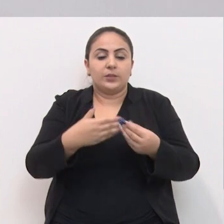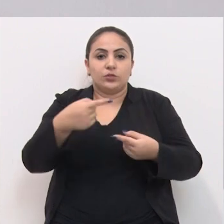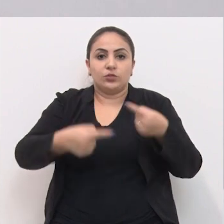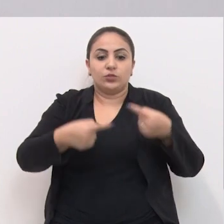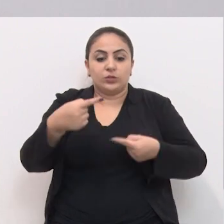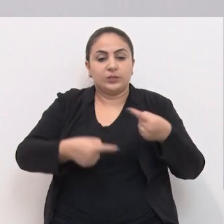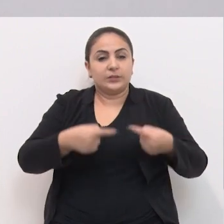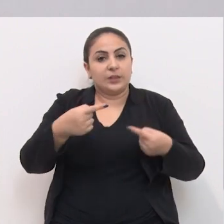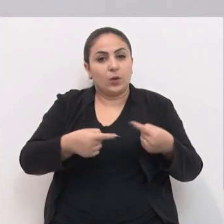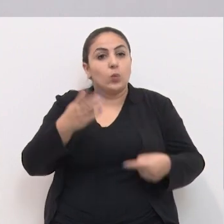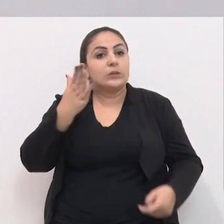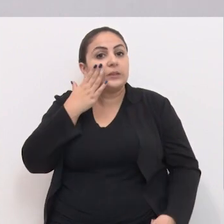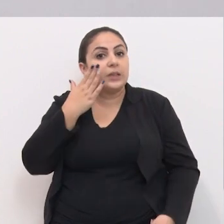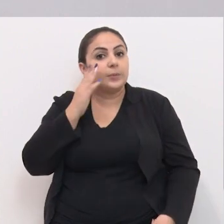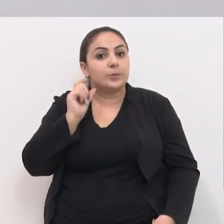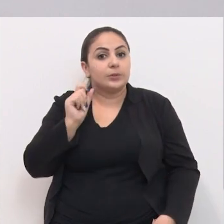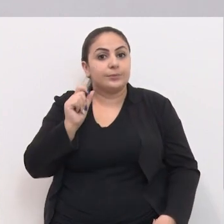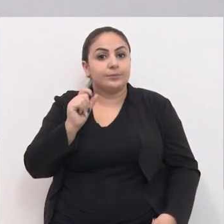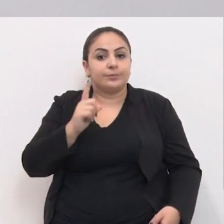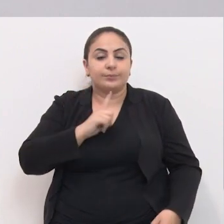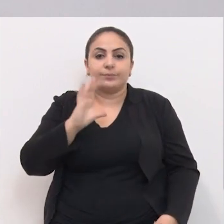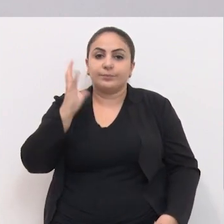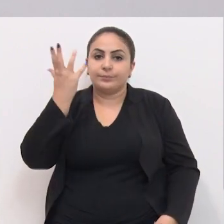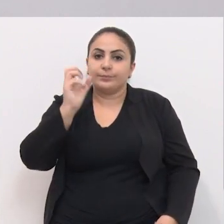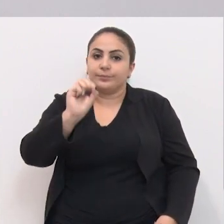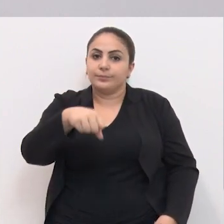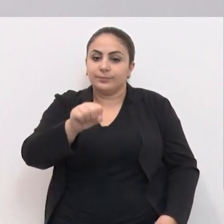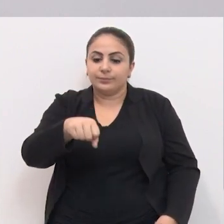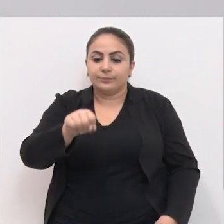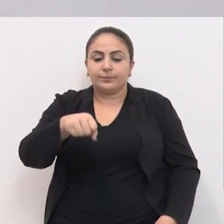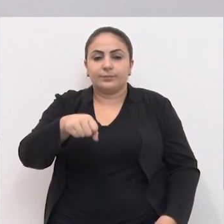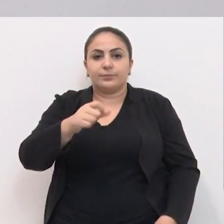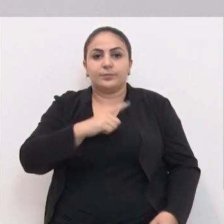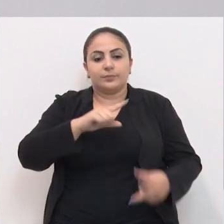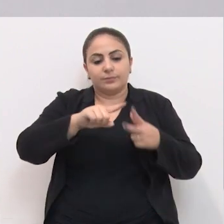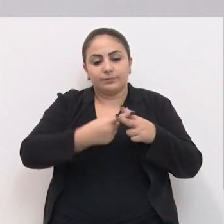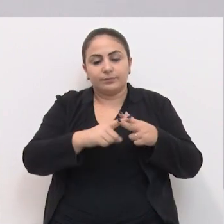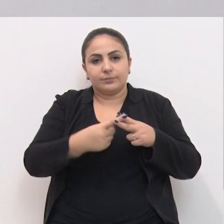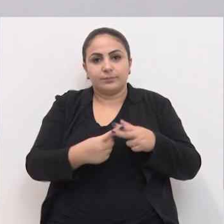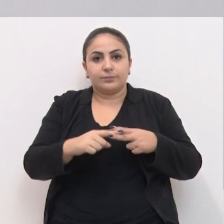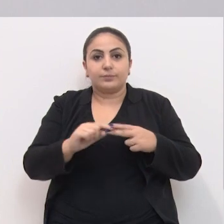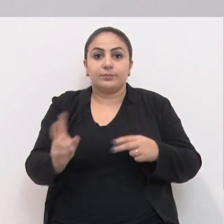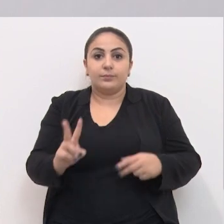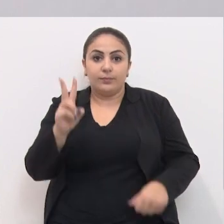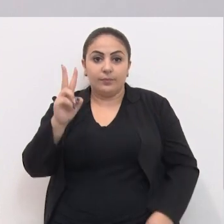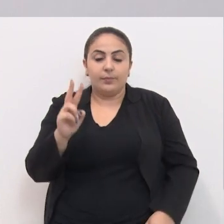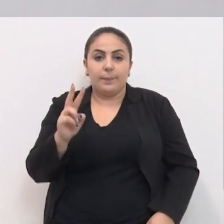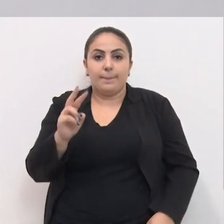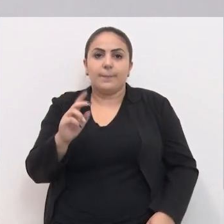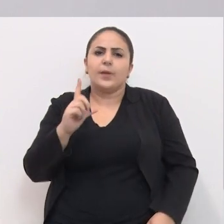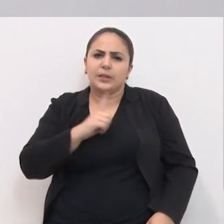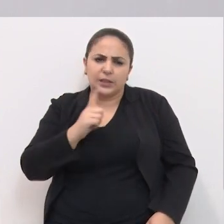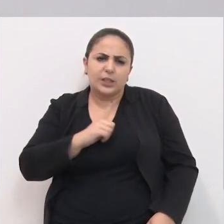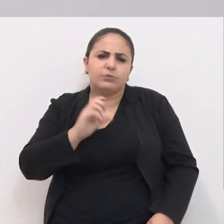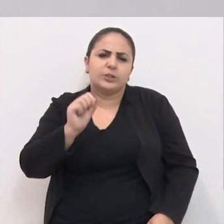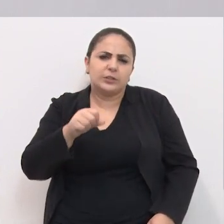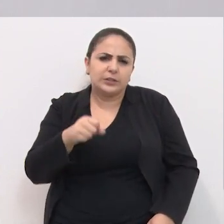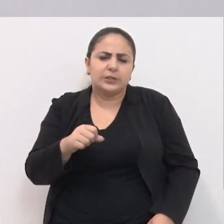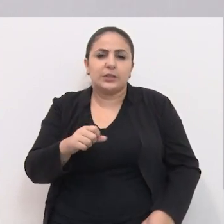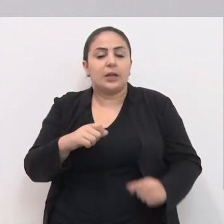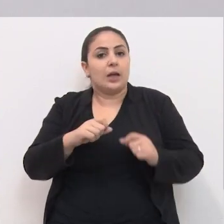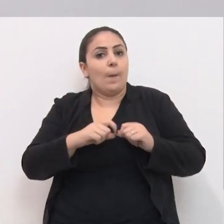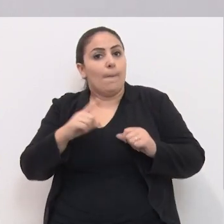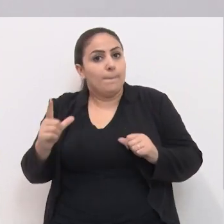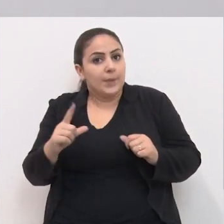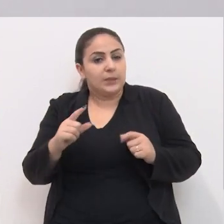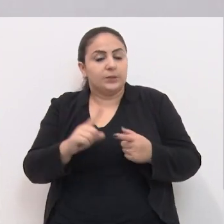redução nos valores. Conforme Ronaldo Rosa, o objetivo da Prefeitura é corrigir injustiças fiscais,